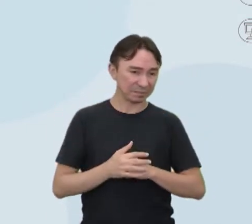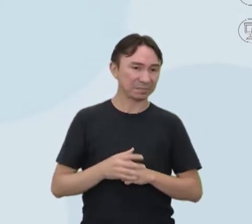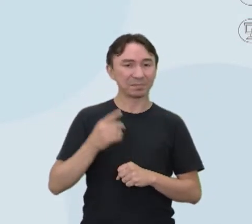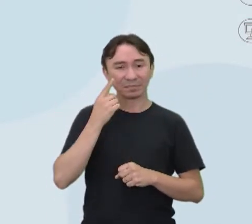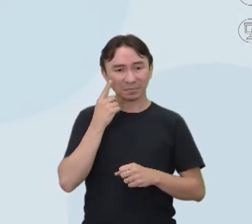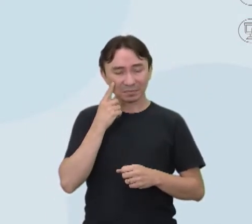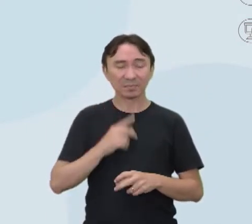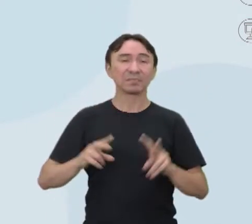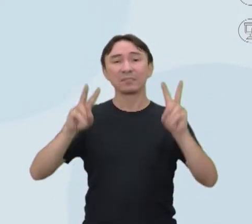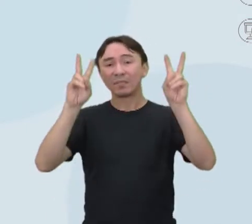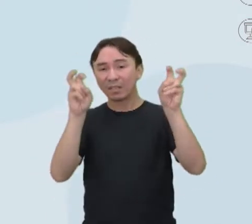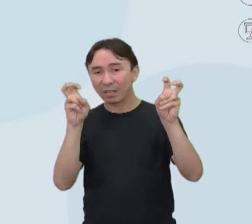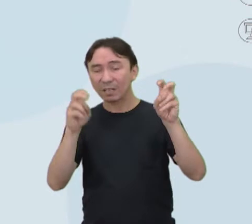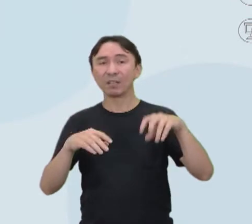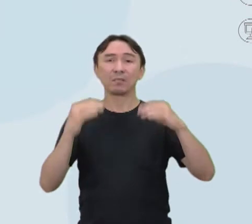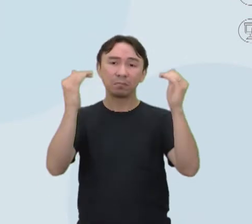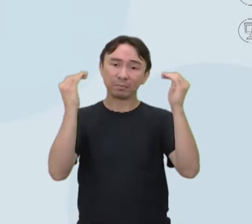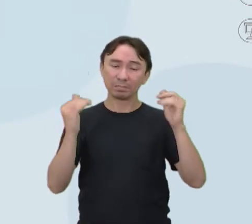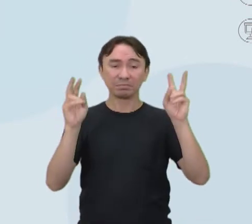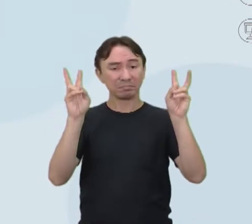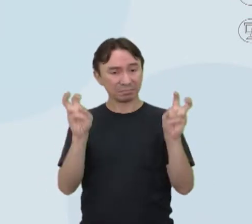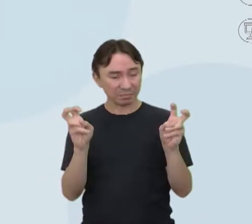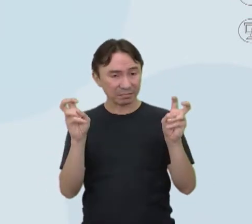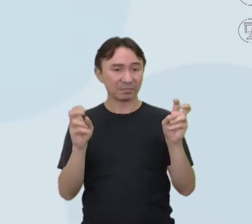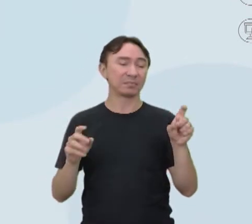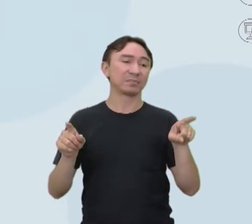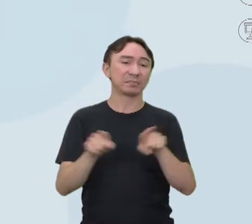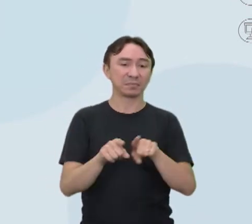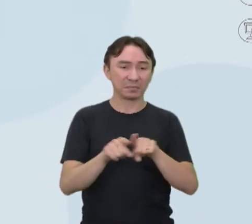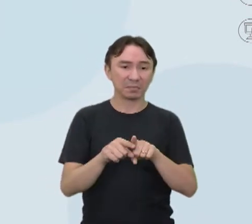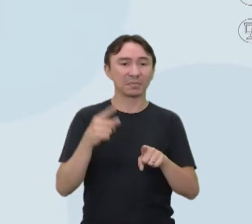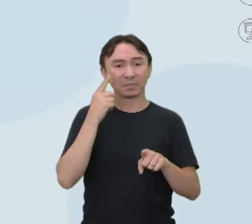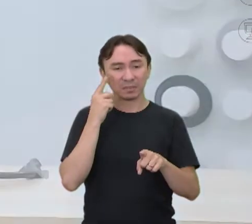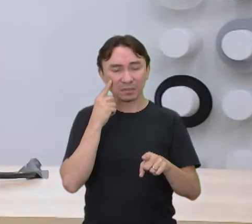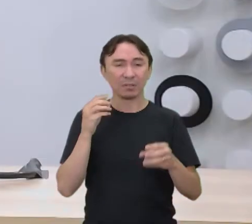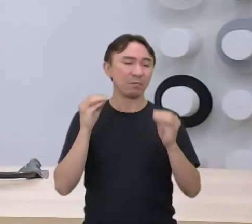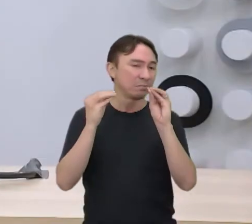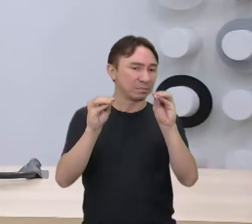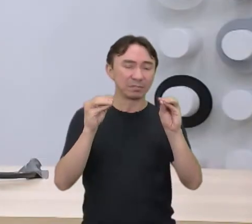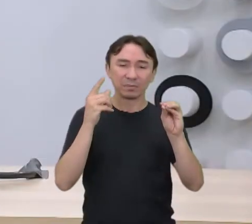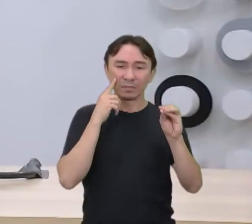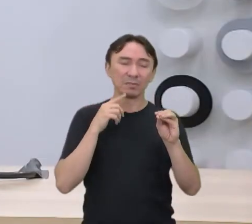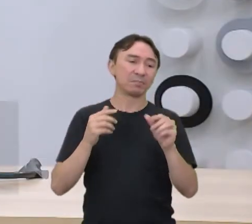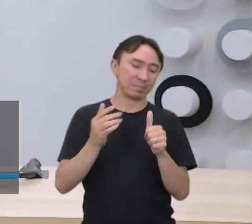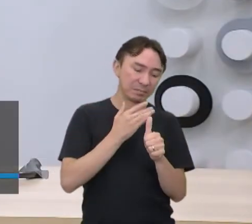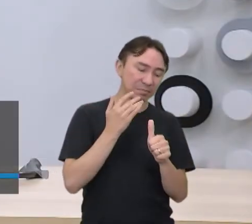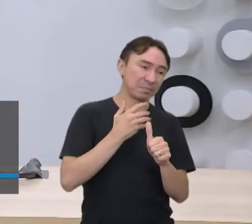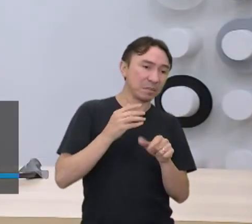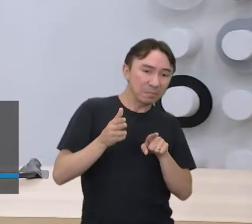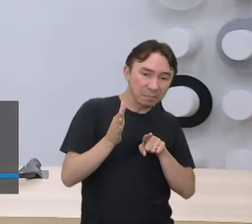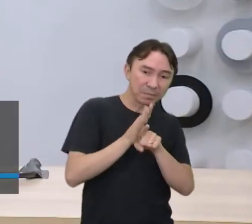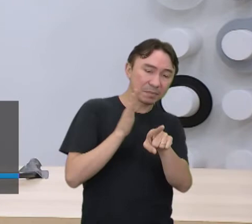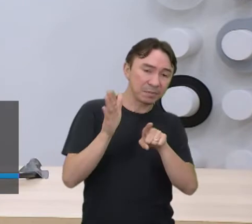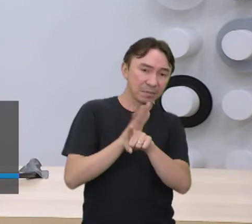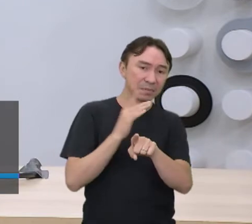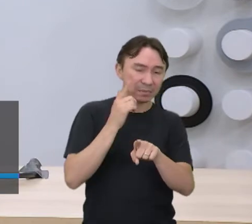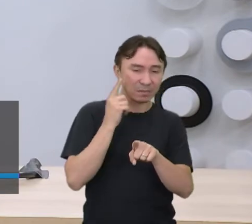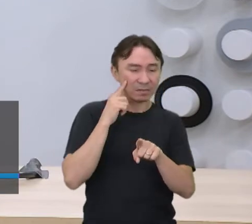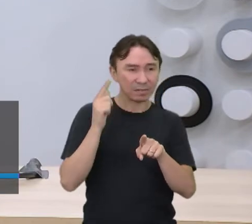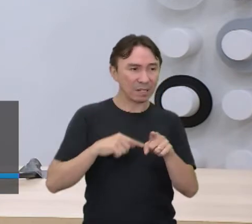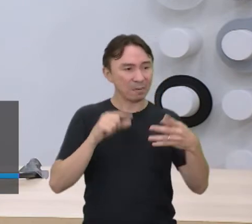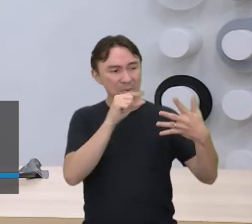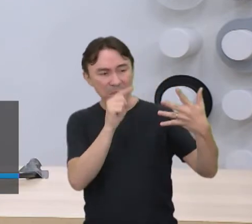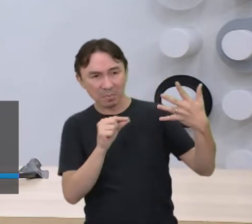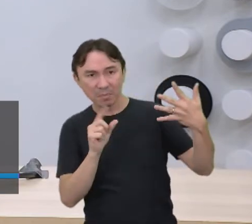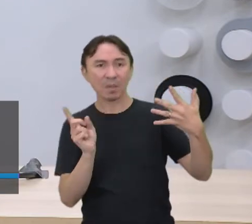título na sua pesquisa, o subtítulo como você quiser. Isso. Aí você põe lá, digita, começa a digitar a primeira questão. Isso. Escolhe múltipla escolha ou não e vai